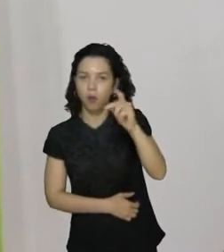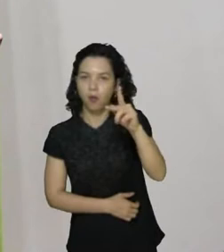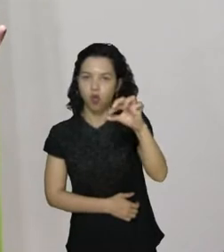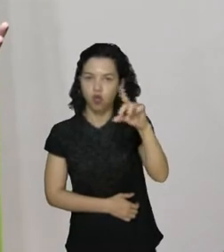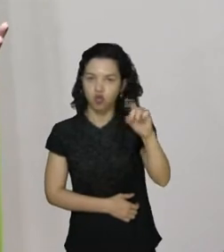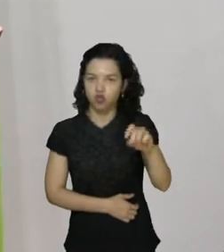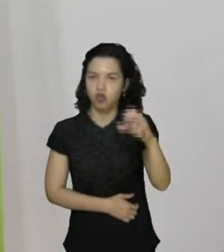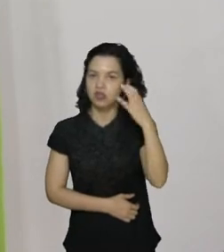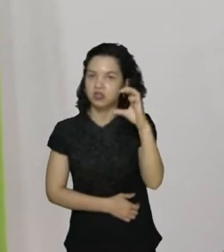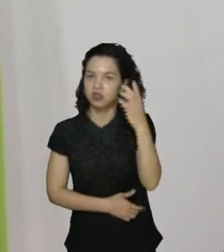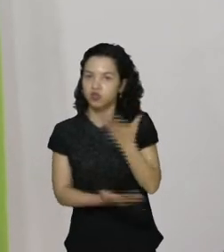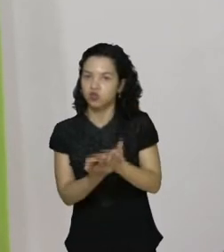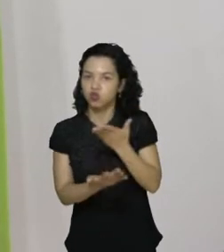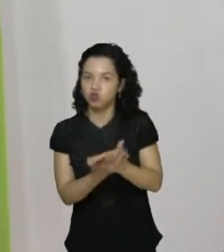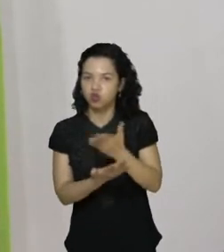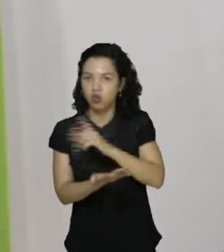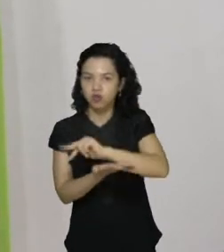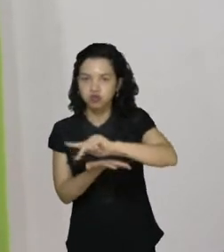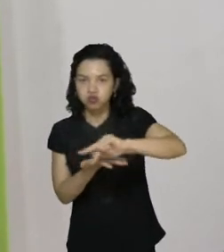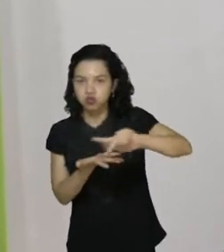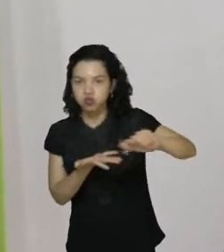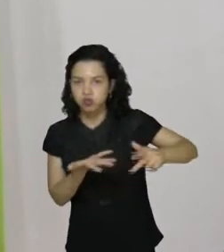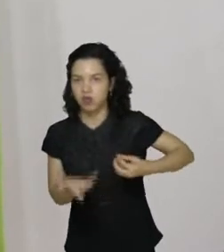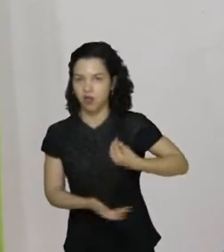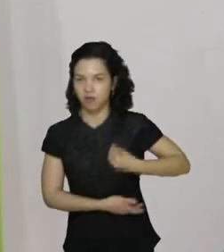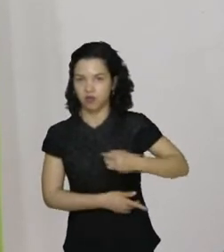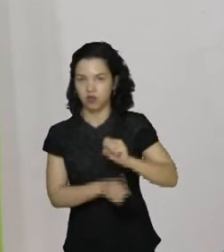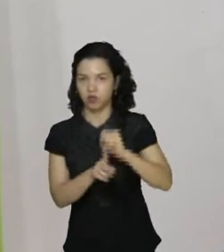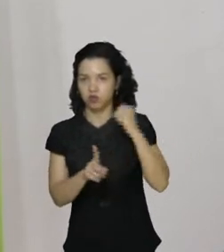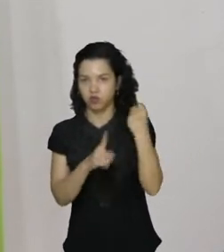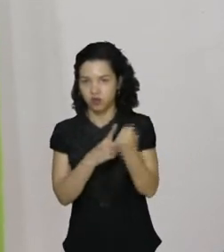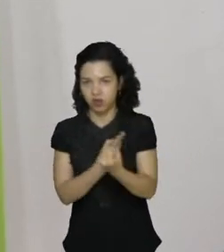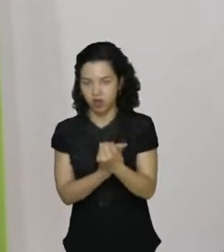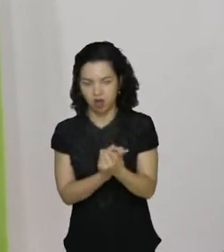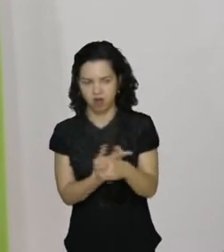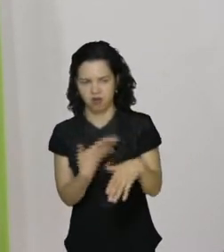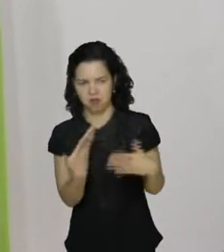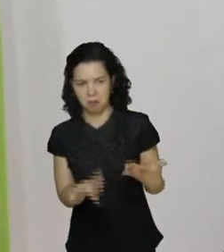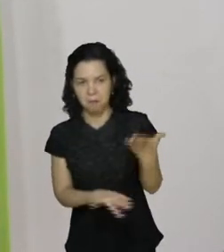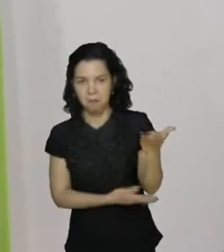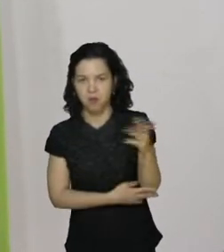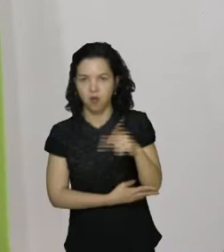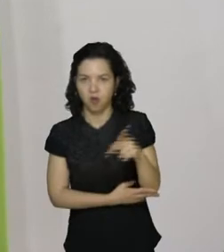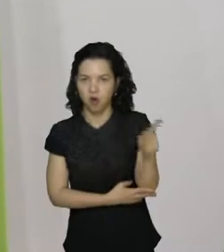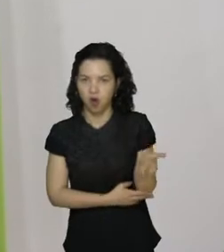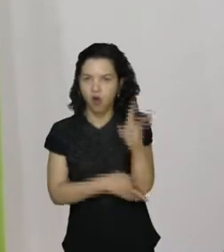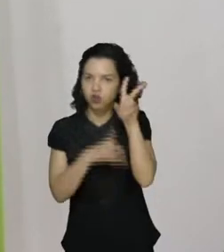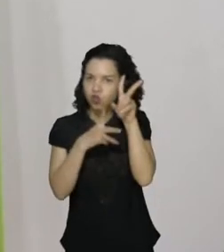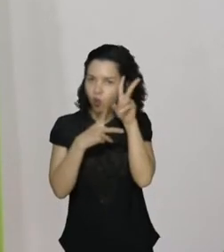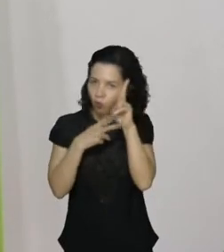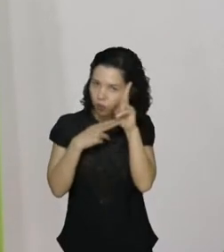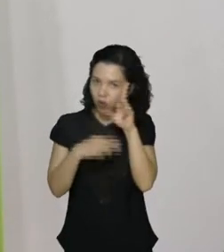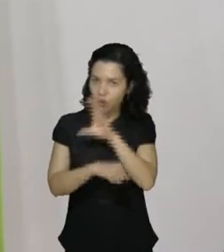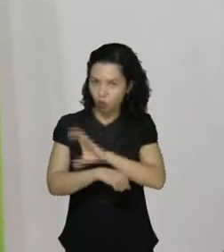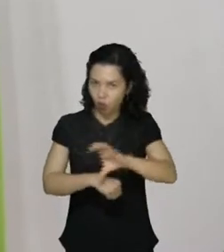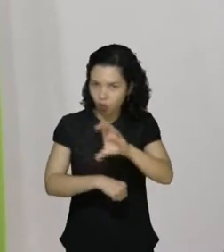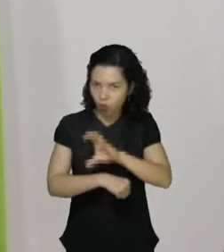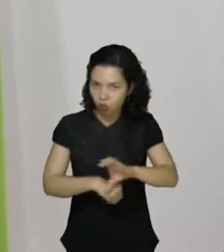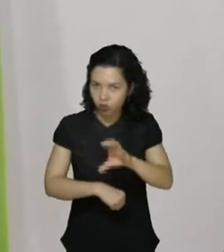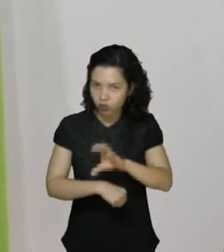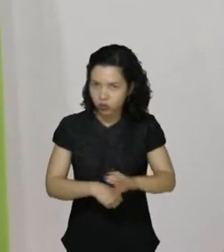múltiplos aspectos da vida social. Nossa, será que a professora Maria dormiu no curso de antropologia? Uma ciência que